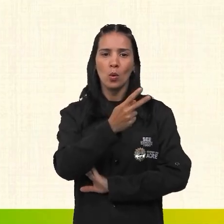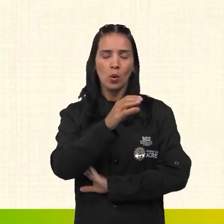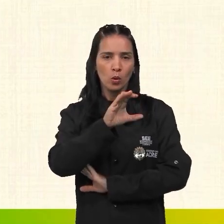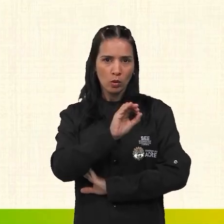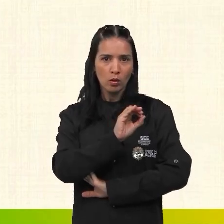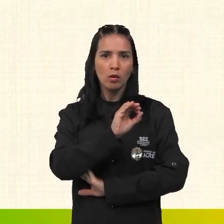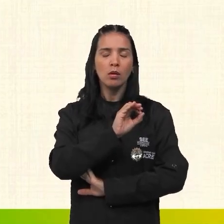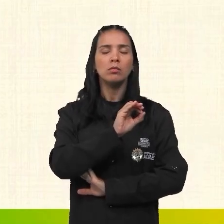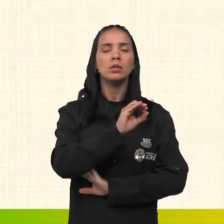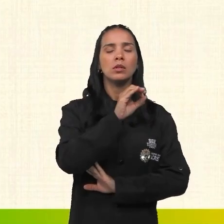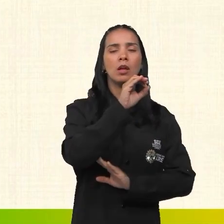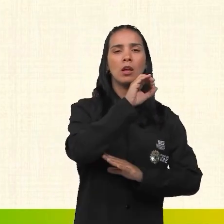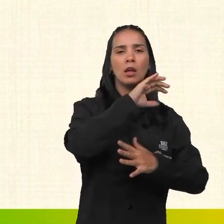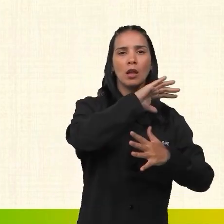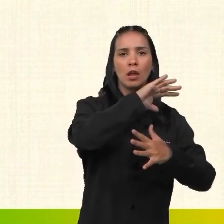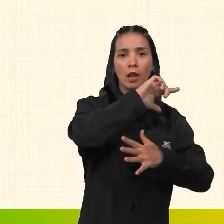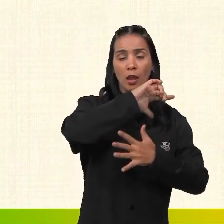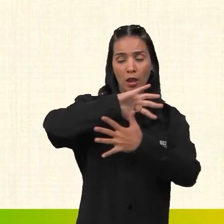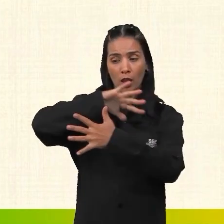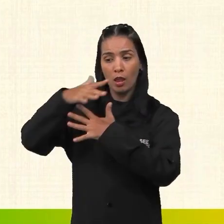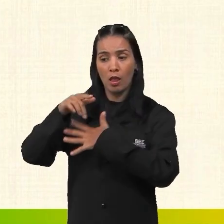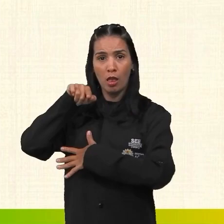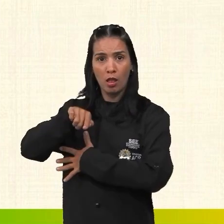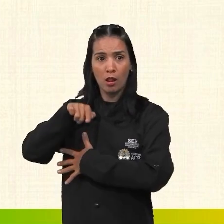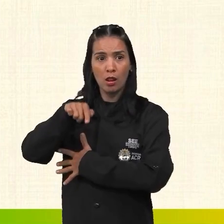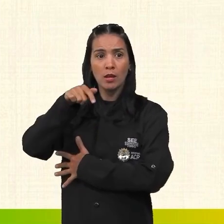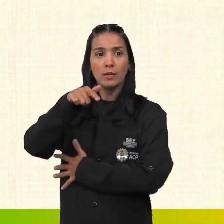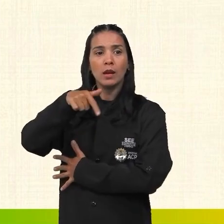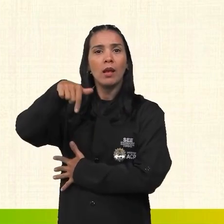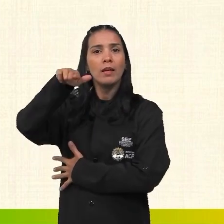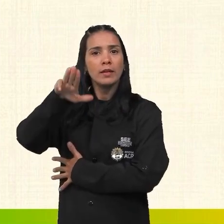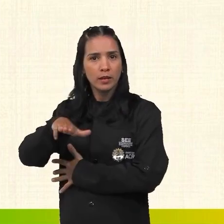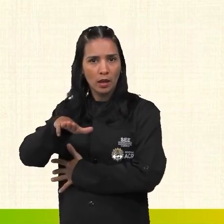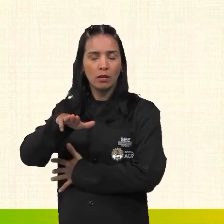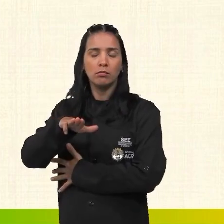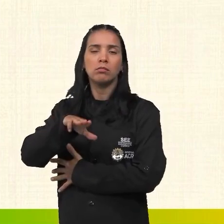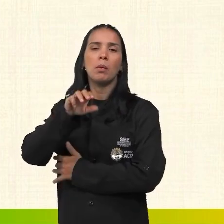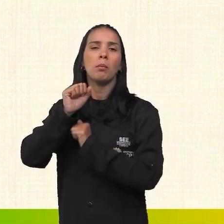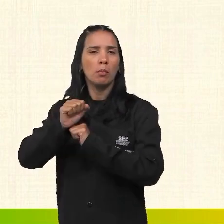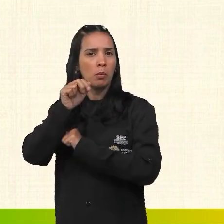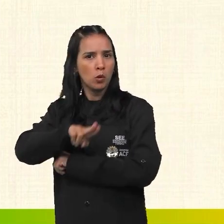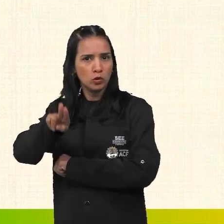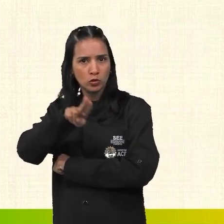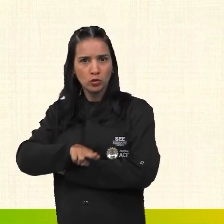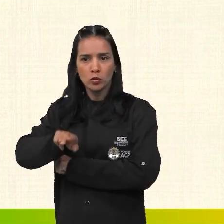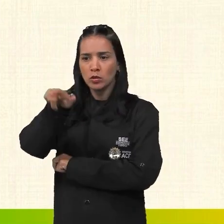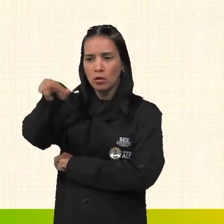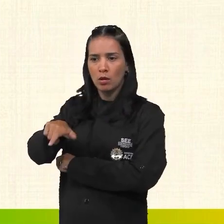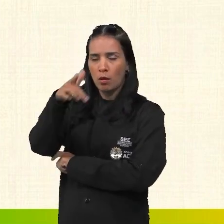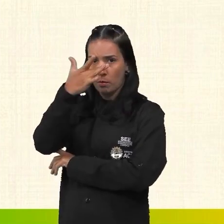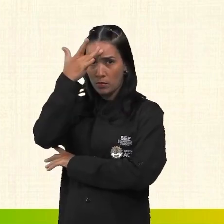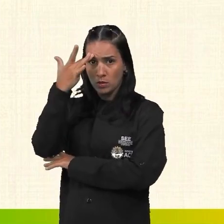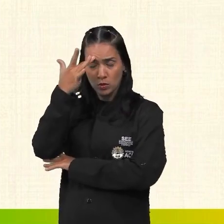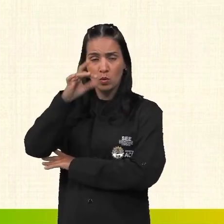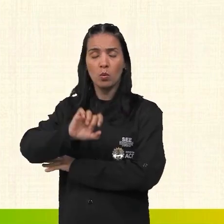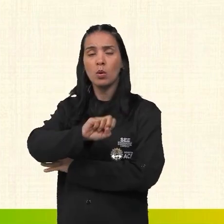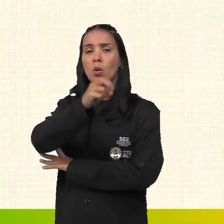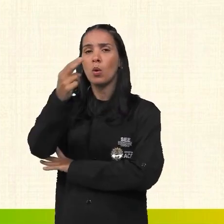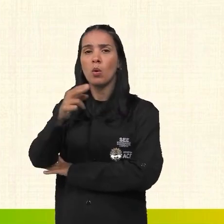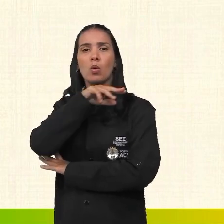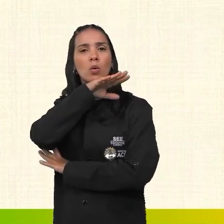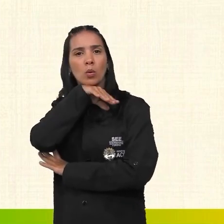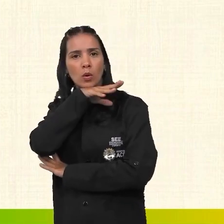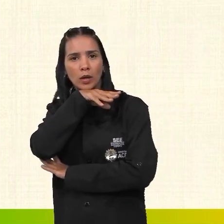com pessoas ou seres animados, nesse caso aqui animais e pessoas, tudo bem? O